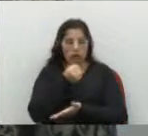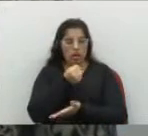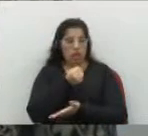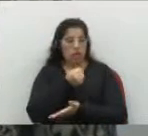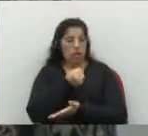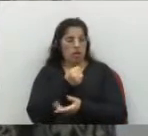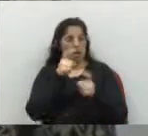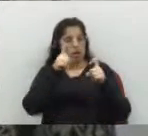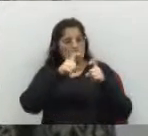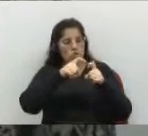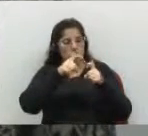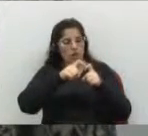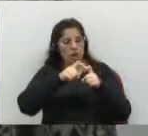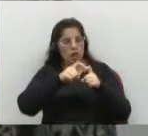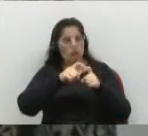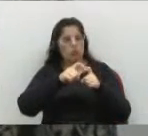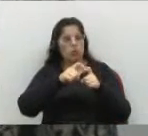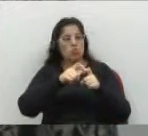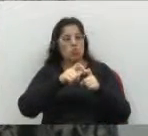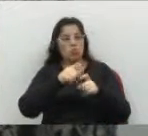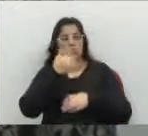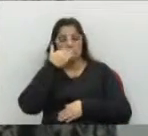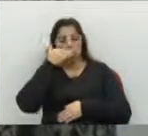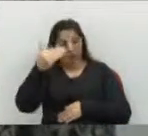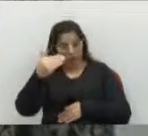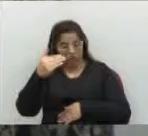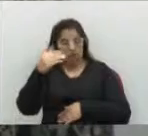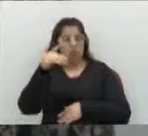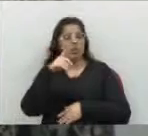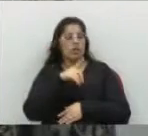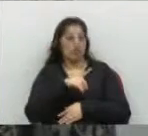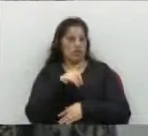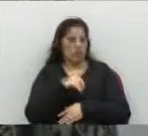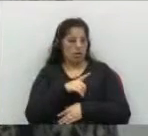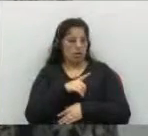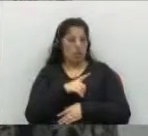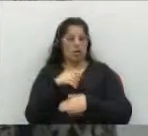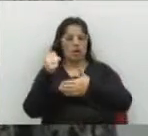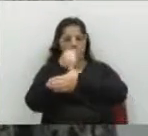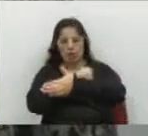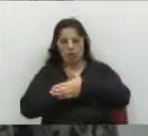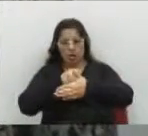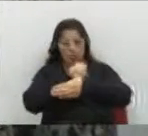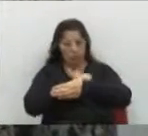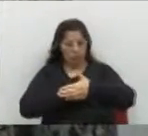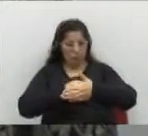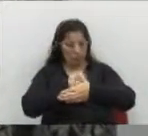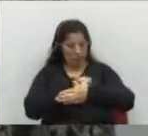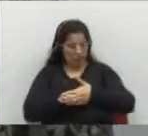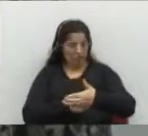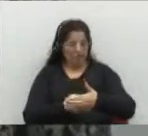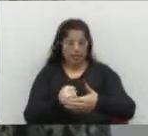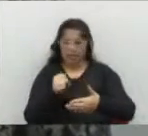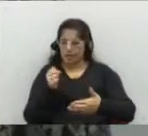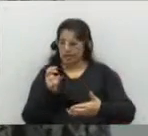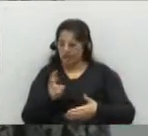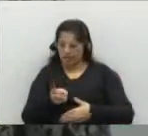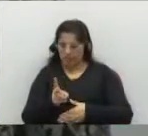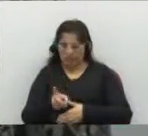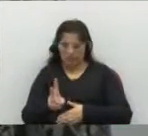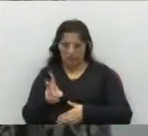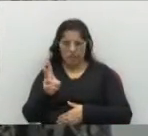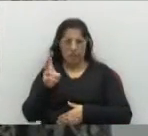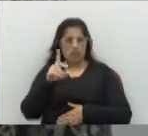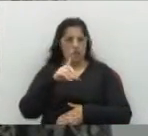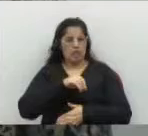daquele berçário. A comida tem um requerimento que se atenda, acho que é do projeto